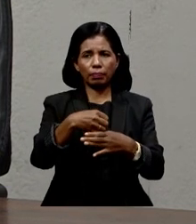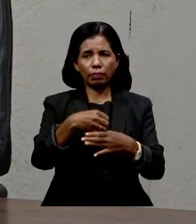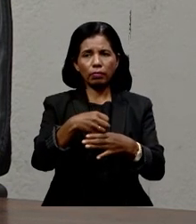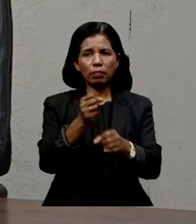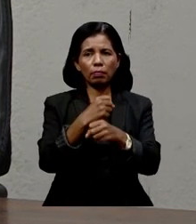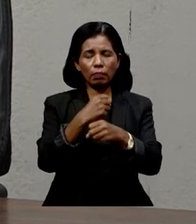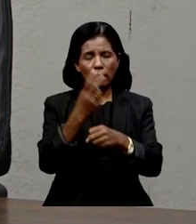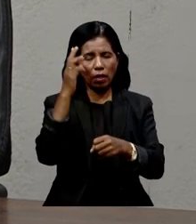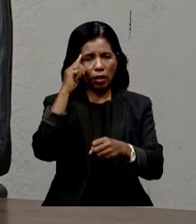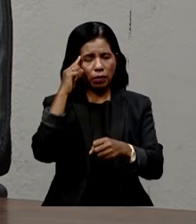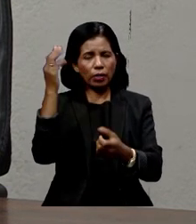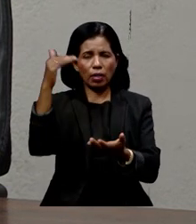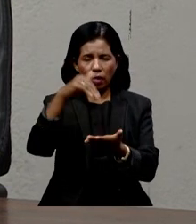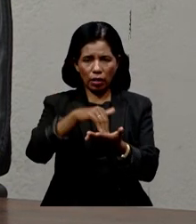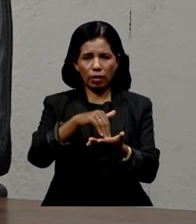halo reflexão,